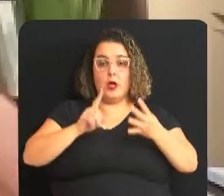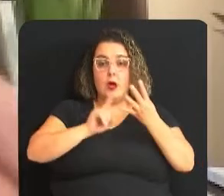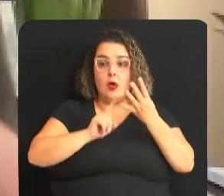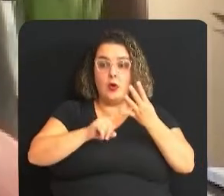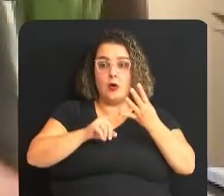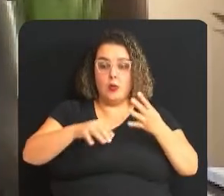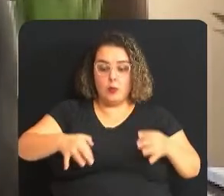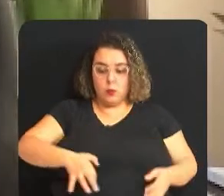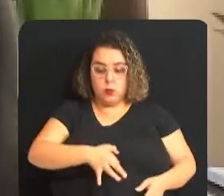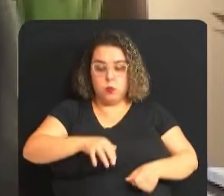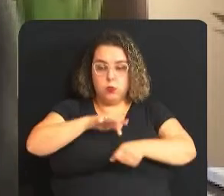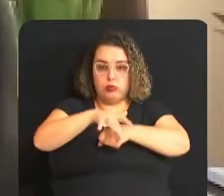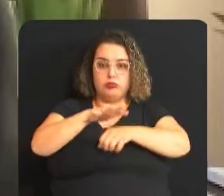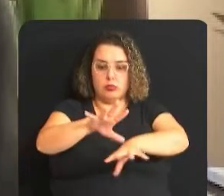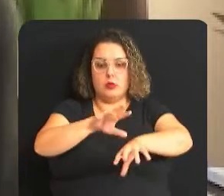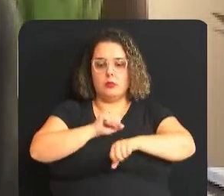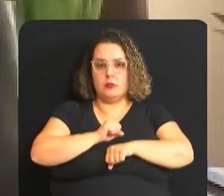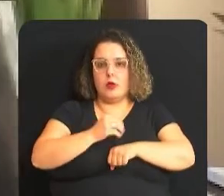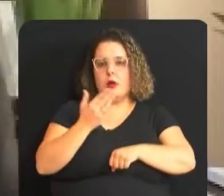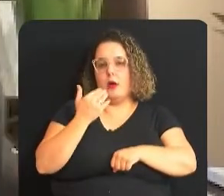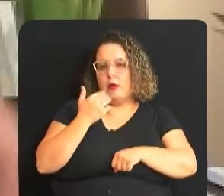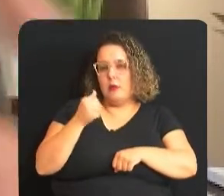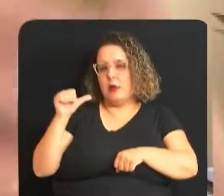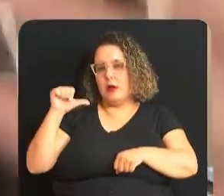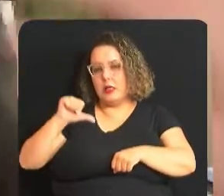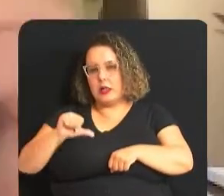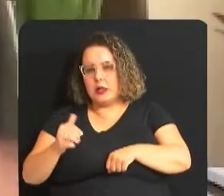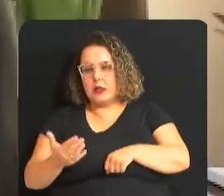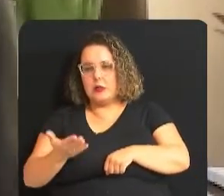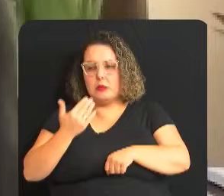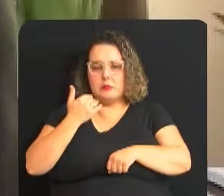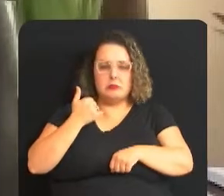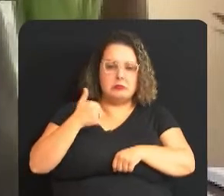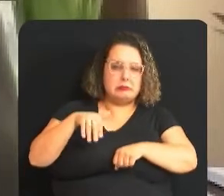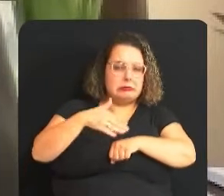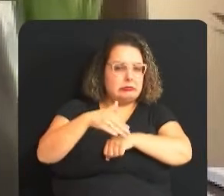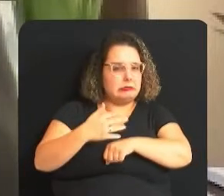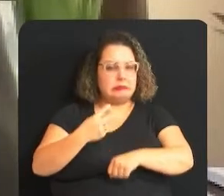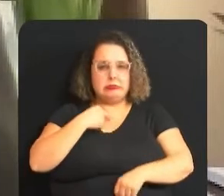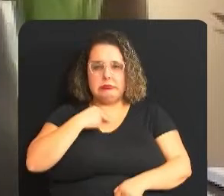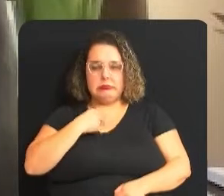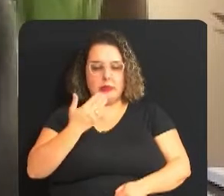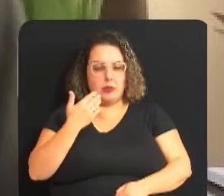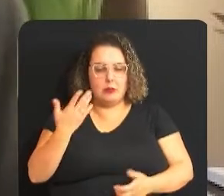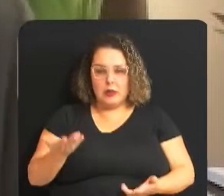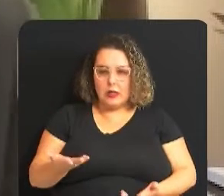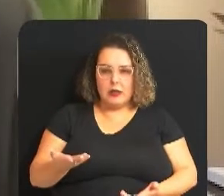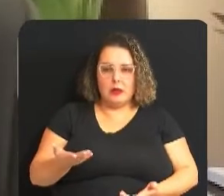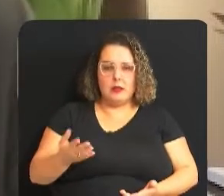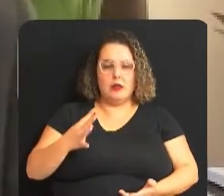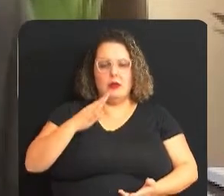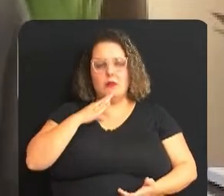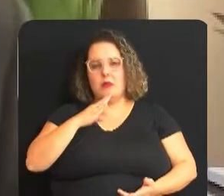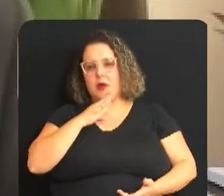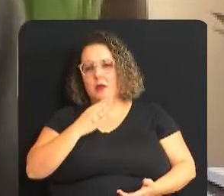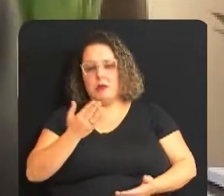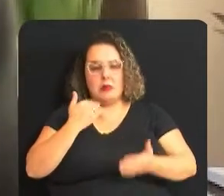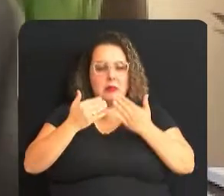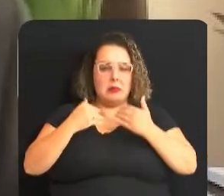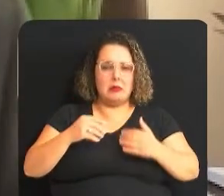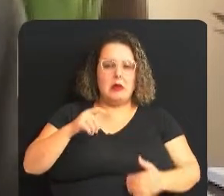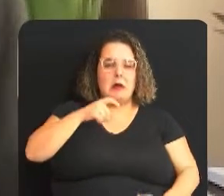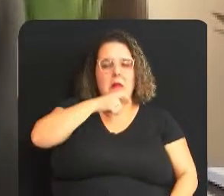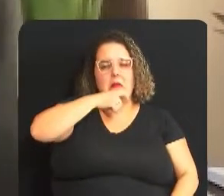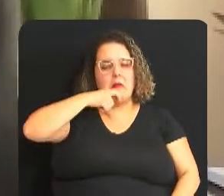intestinais adquiridas. Uma comidinha ruim, uma comidinha que eu comi na rua e não devia ter comido, fui num boteco e comi um monte de maionese, um monte